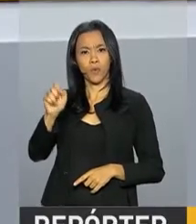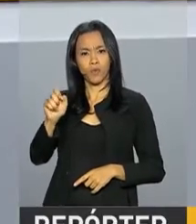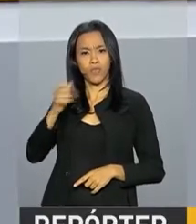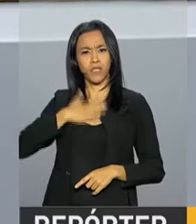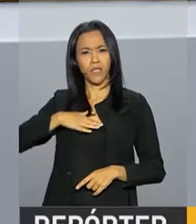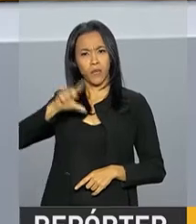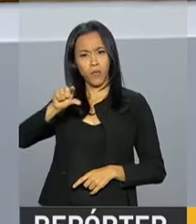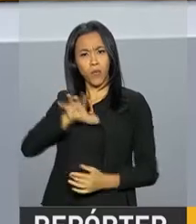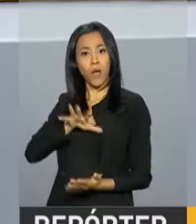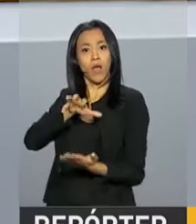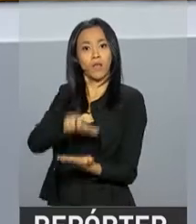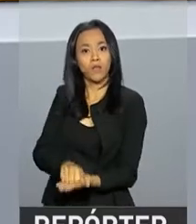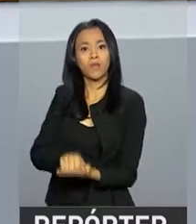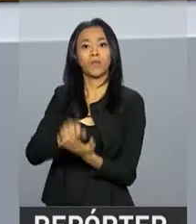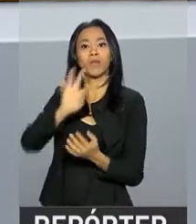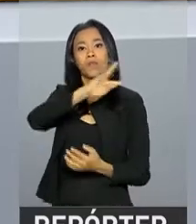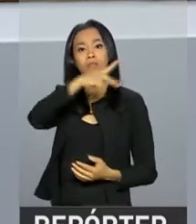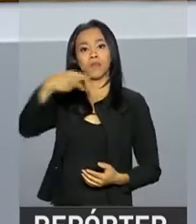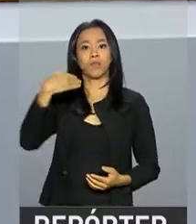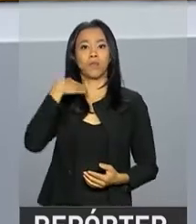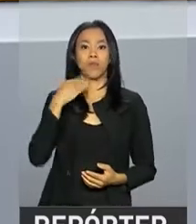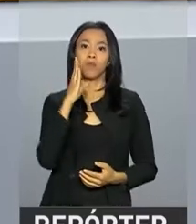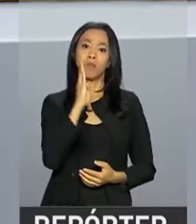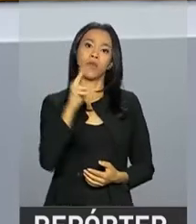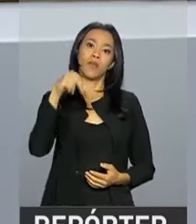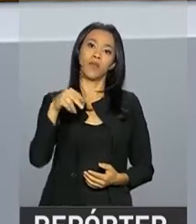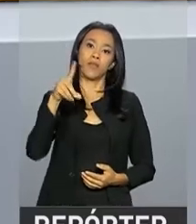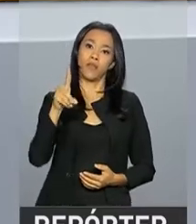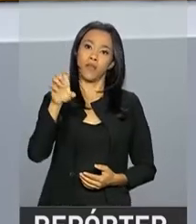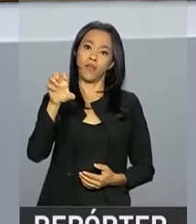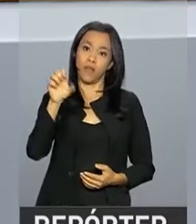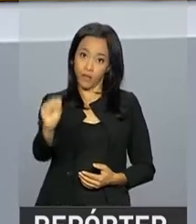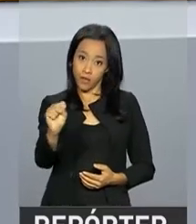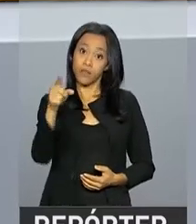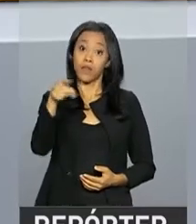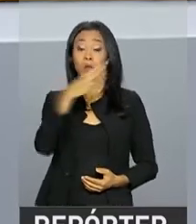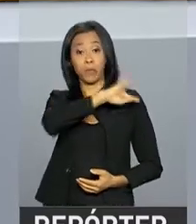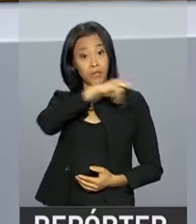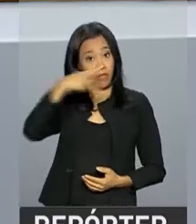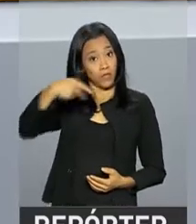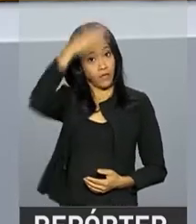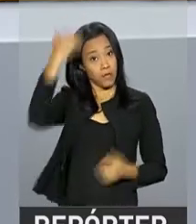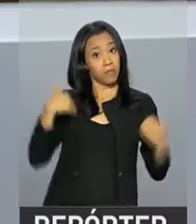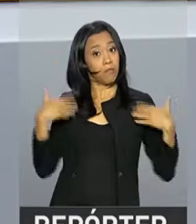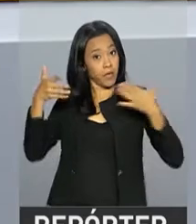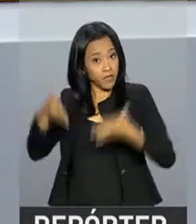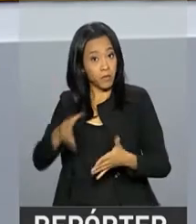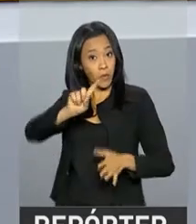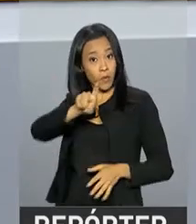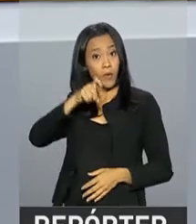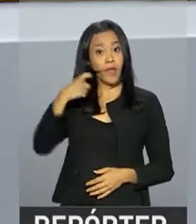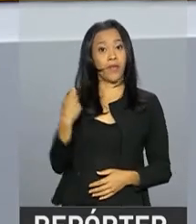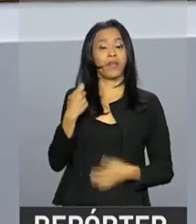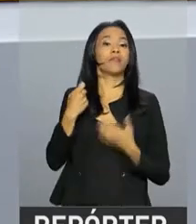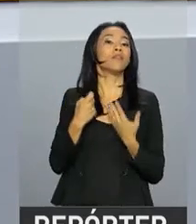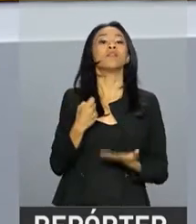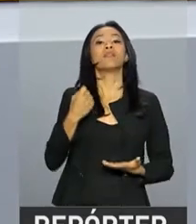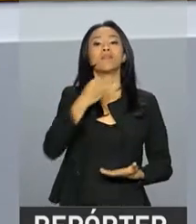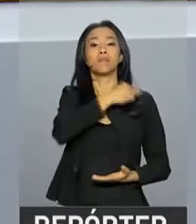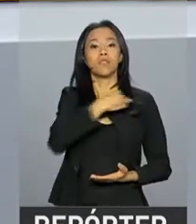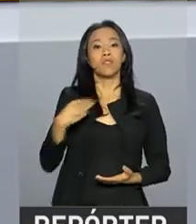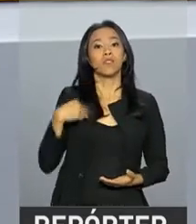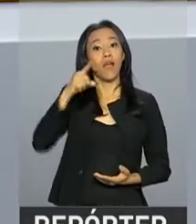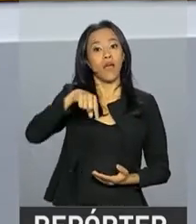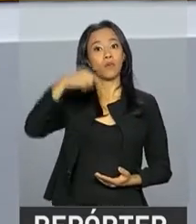na sede do bnds no rio o presidente michel temer participa da cerimônia o ex ministro do planejamento será o terceiro chefe